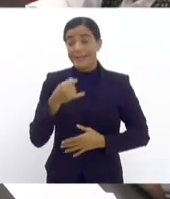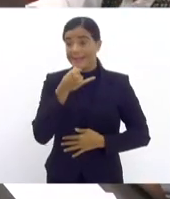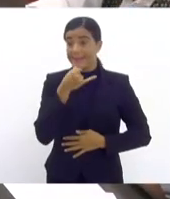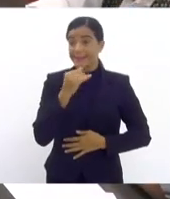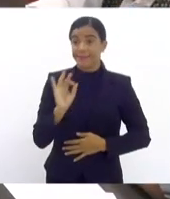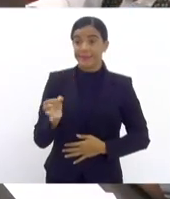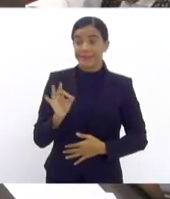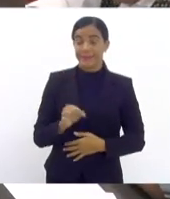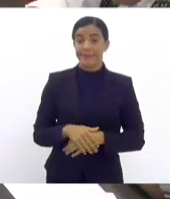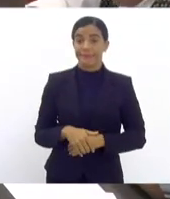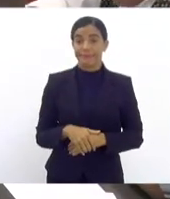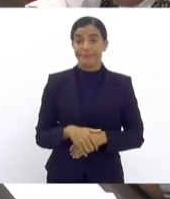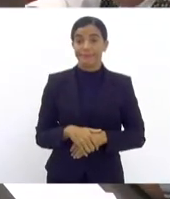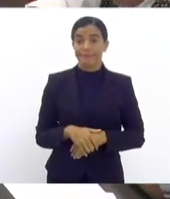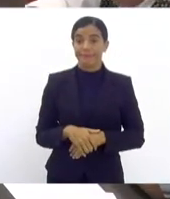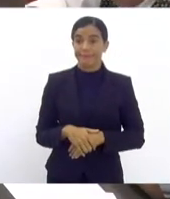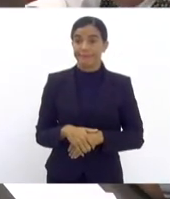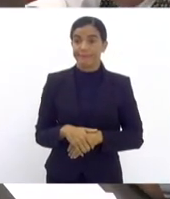Lamentavelmente. É isso.